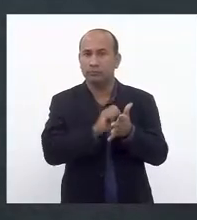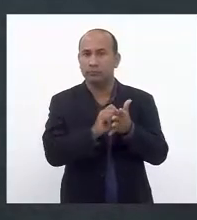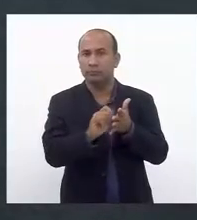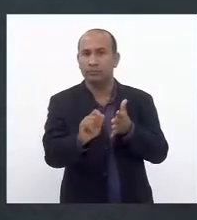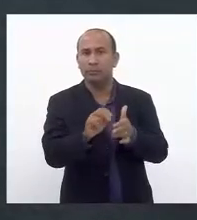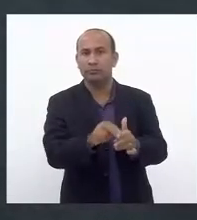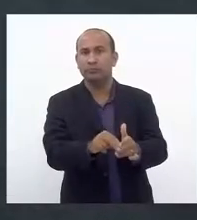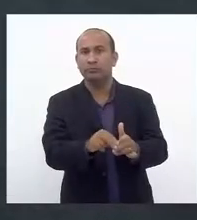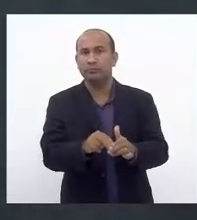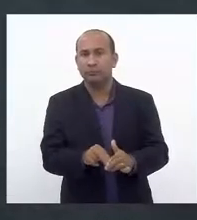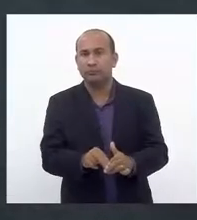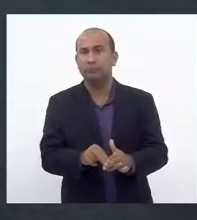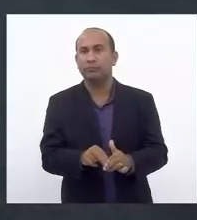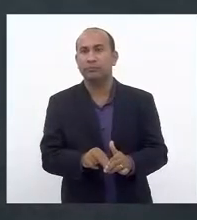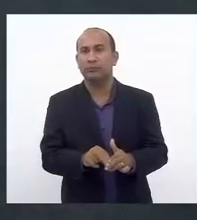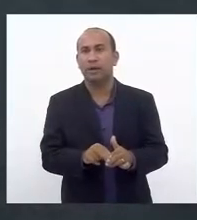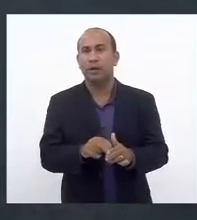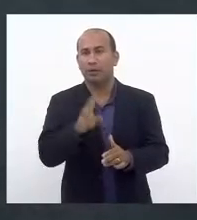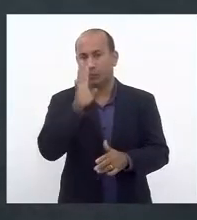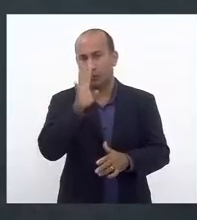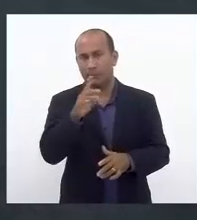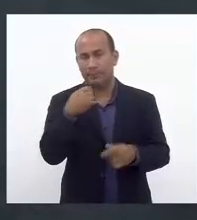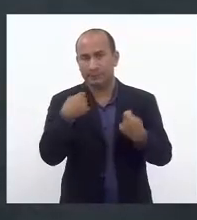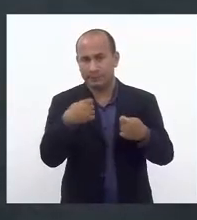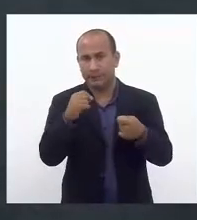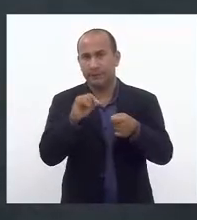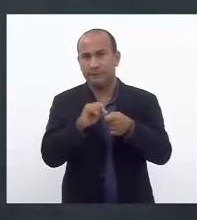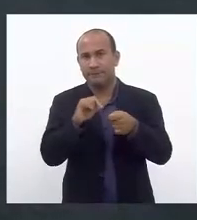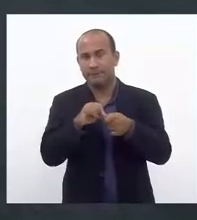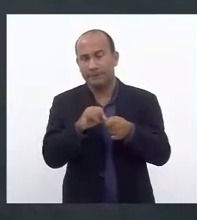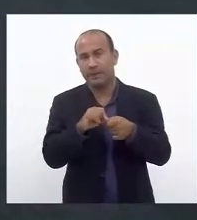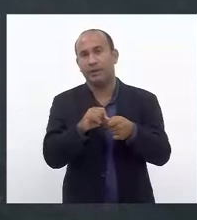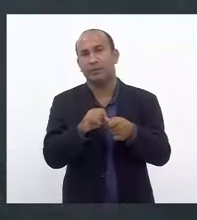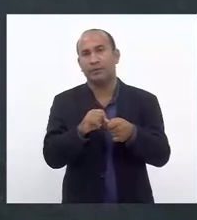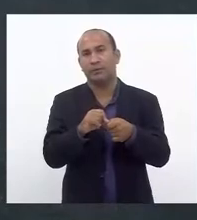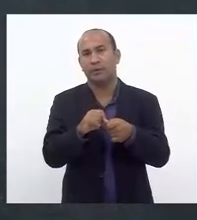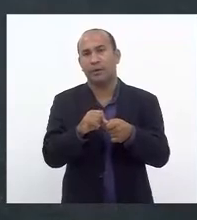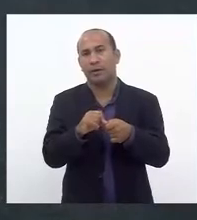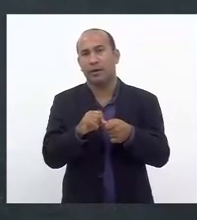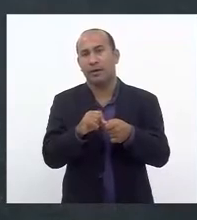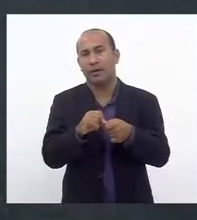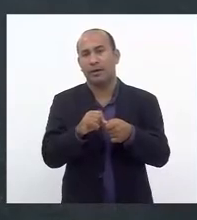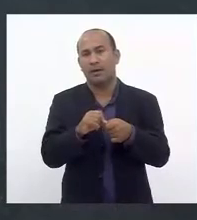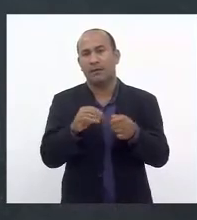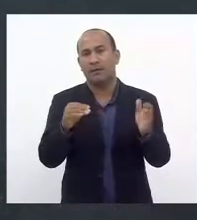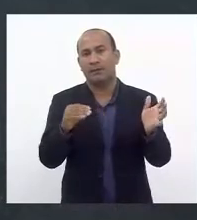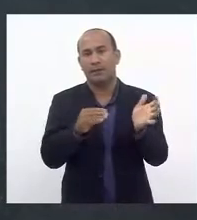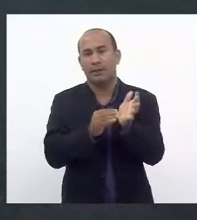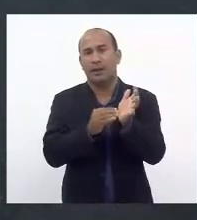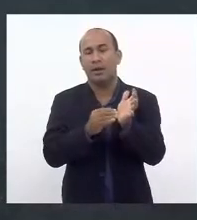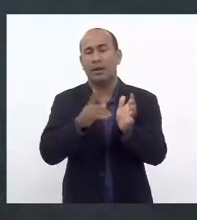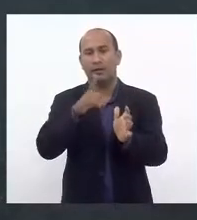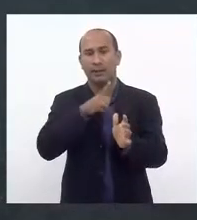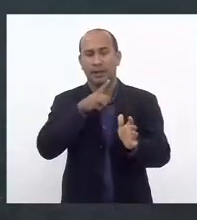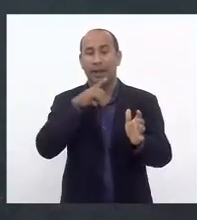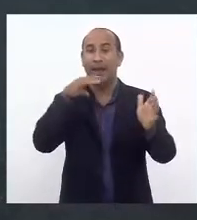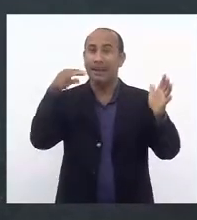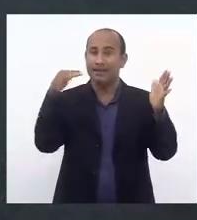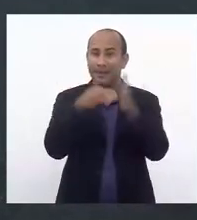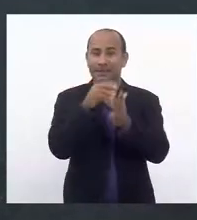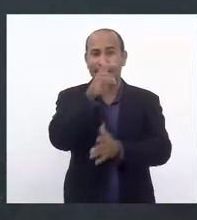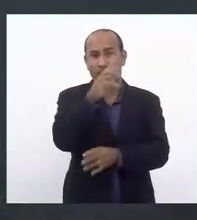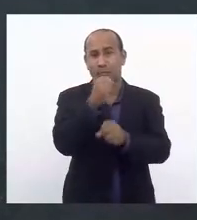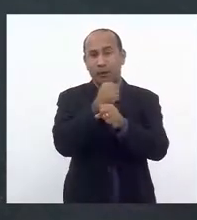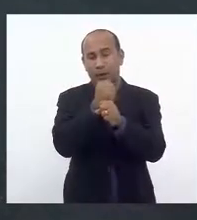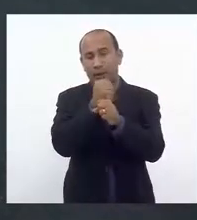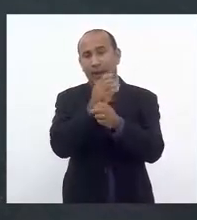que o julgamento tem que ser de forma definitiva, né? Você tem que ter, em até 5 anos,